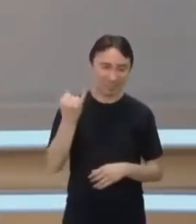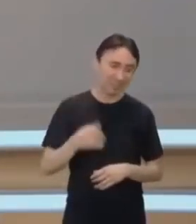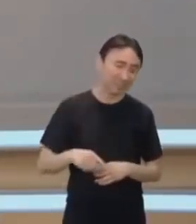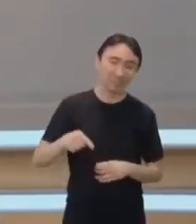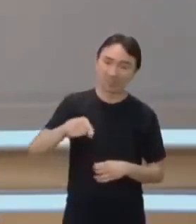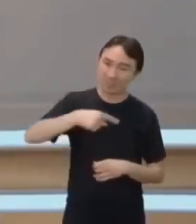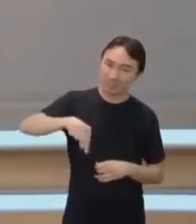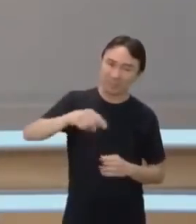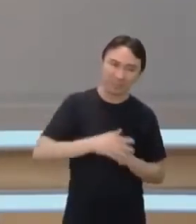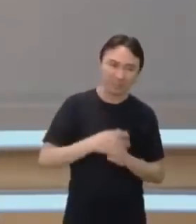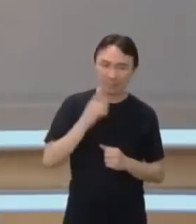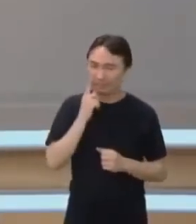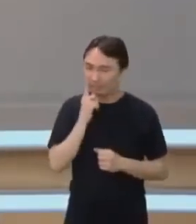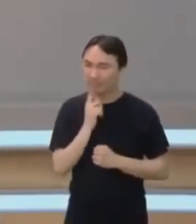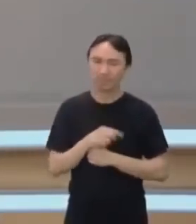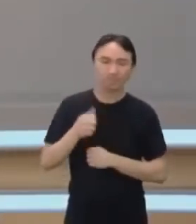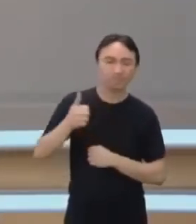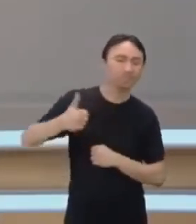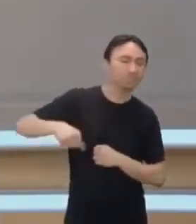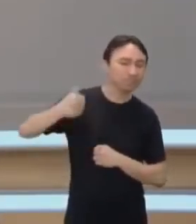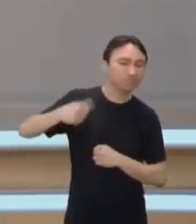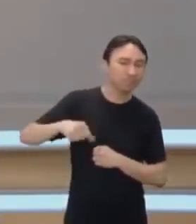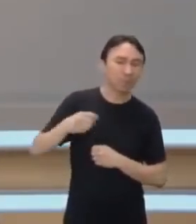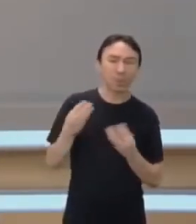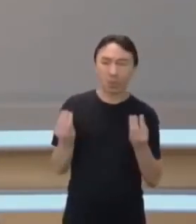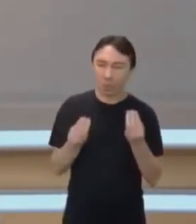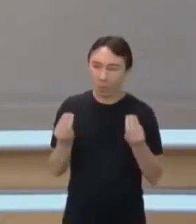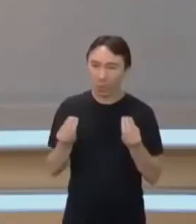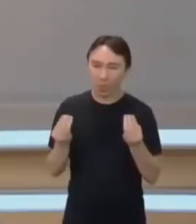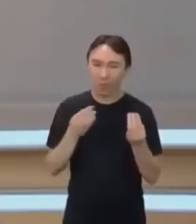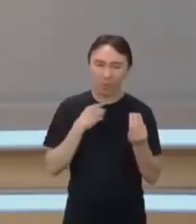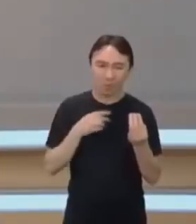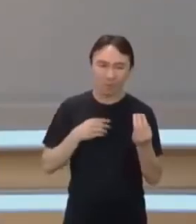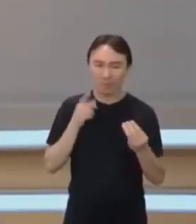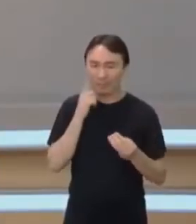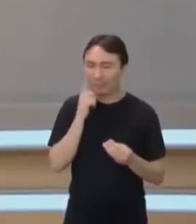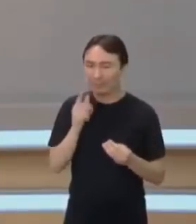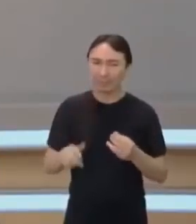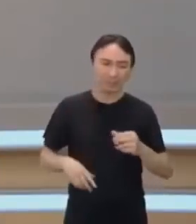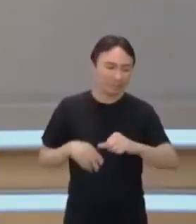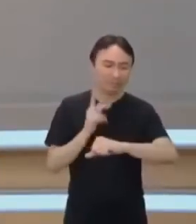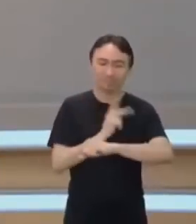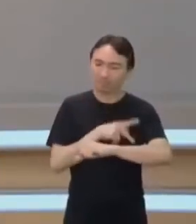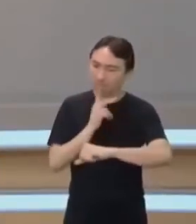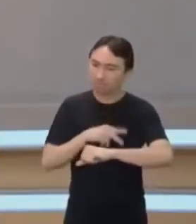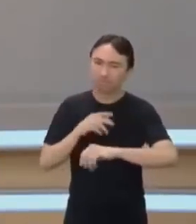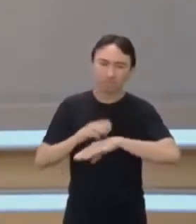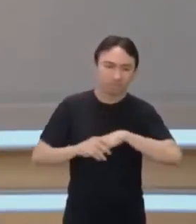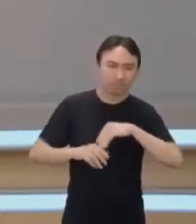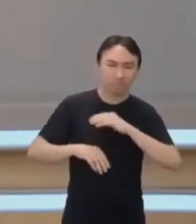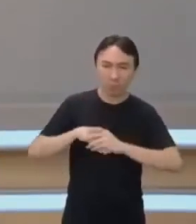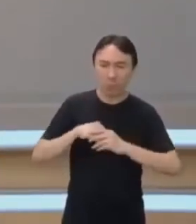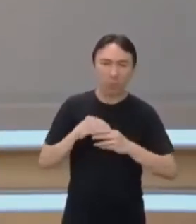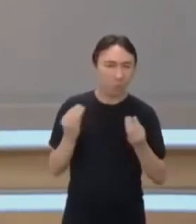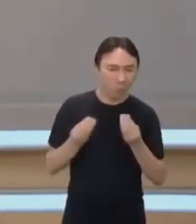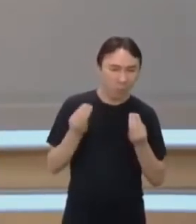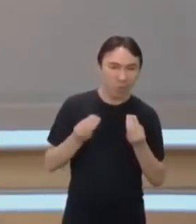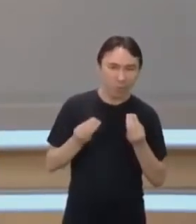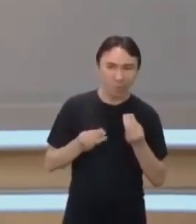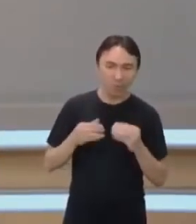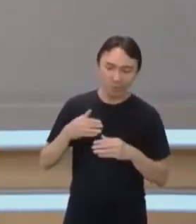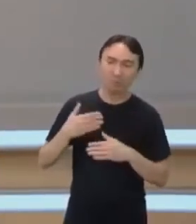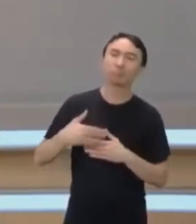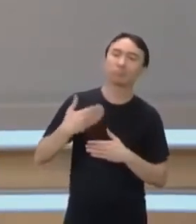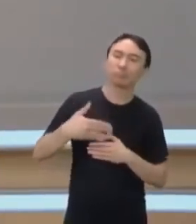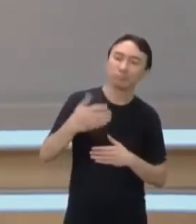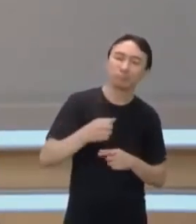escala que vão nos dar muito norte e subsídios em relação a práticas pedagógicas e intervenções para as